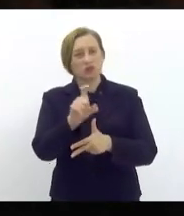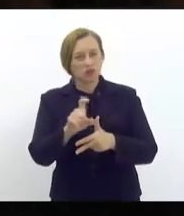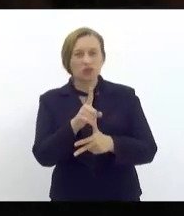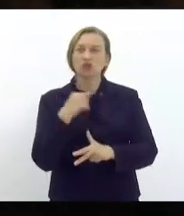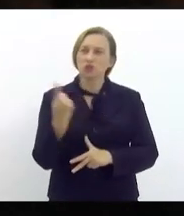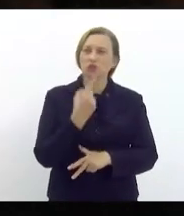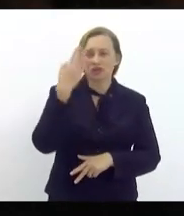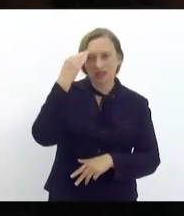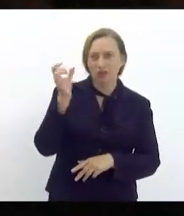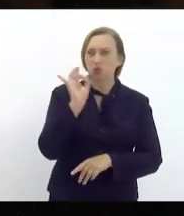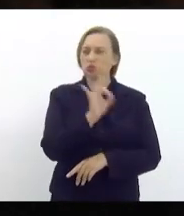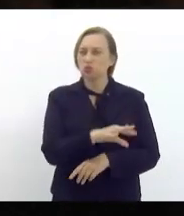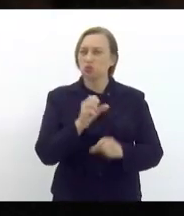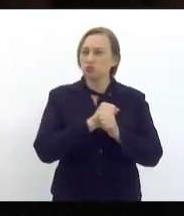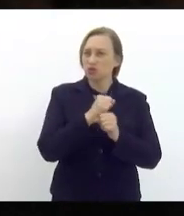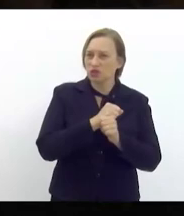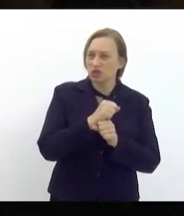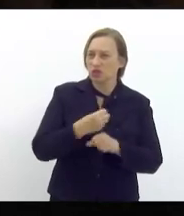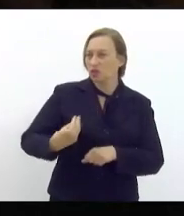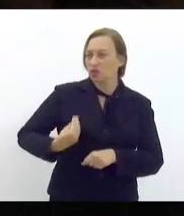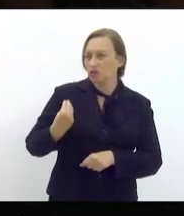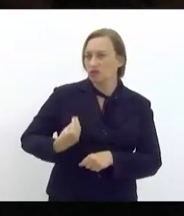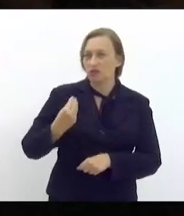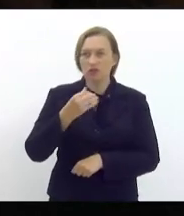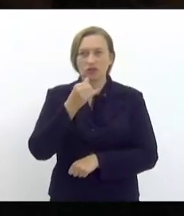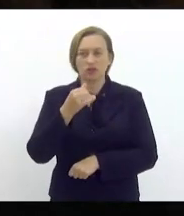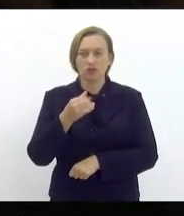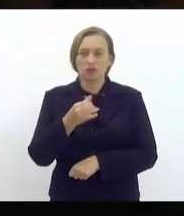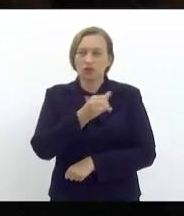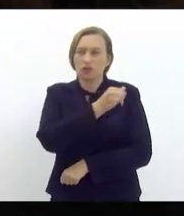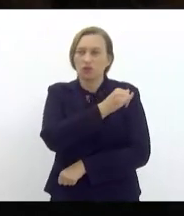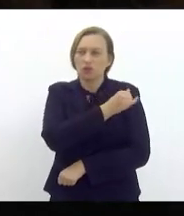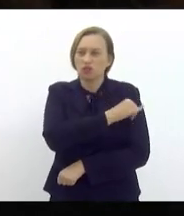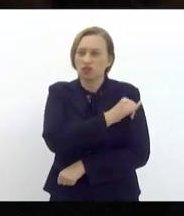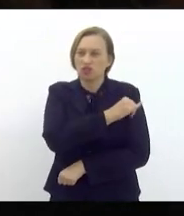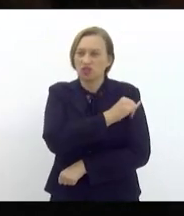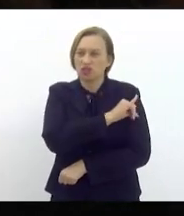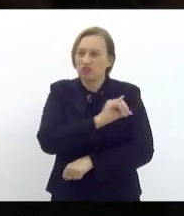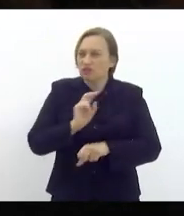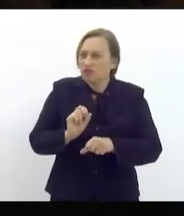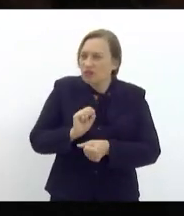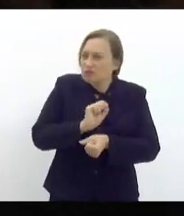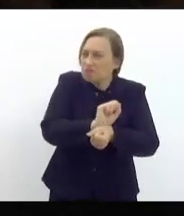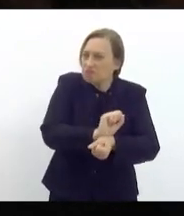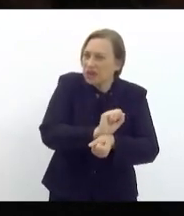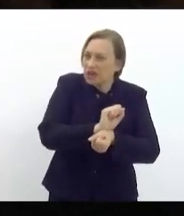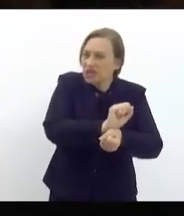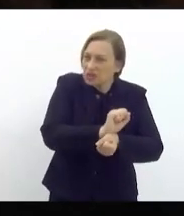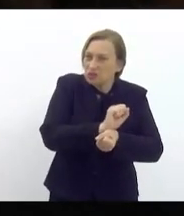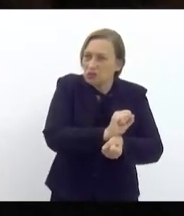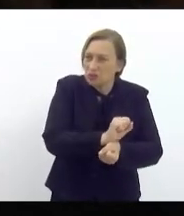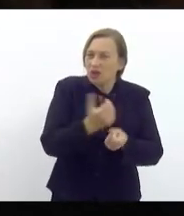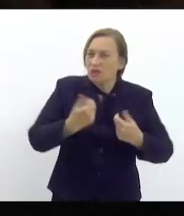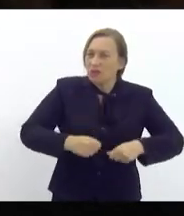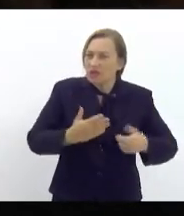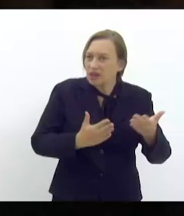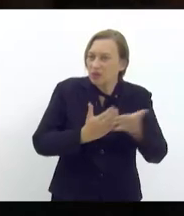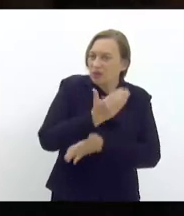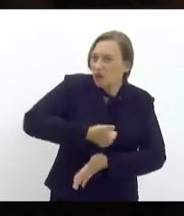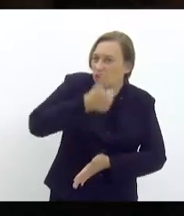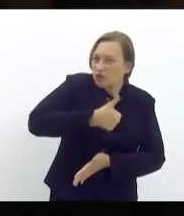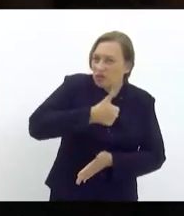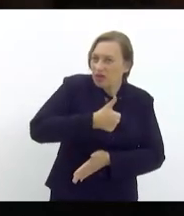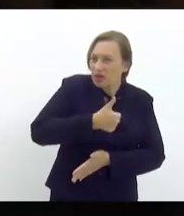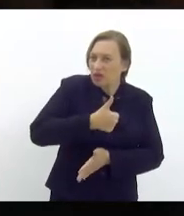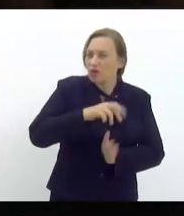sabemos que nos últimos anos o Rio de Janeiro vive com uma coleira em si vive com uma coleira de que é preciso aprovar o primeiro regime é